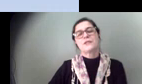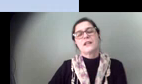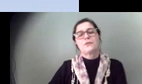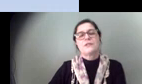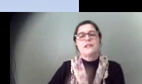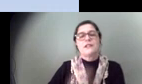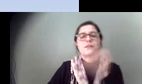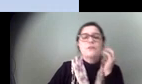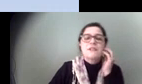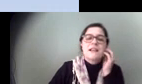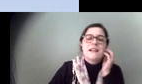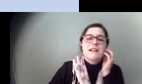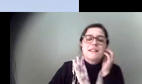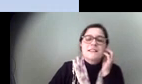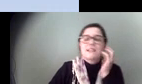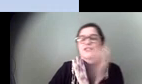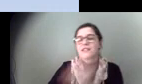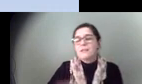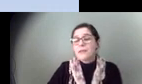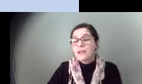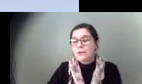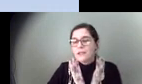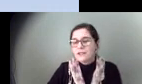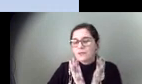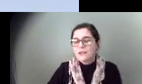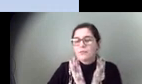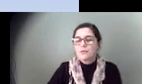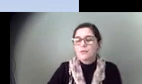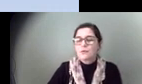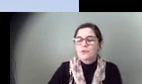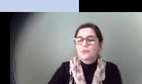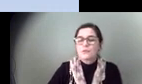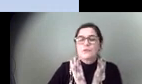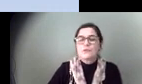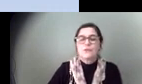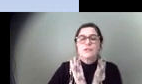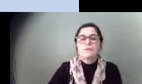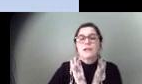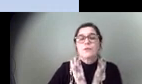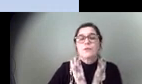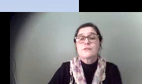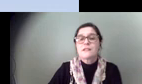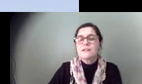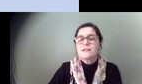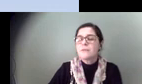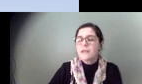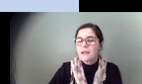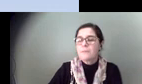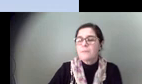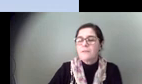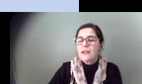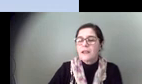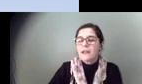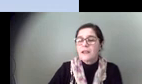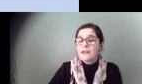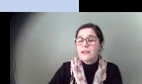professor coordenador seja, né, bem acolhido, né, por todos os professores para que ele consiga